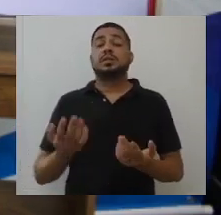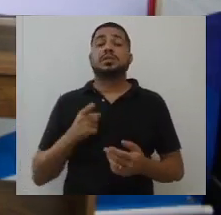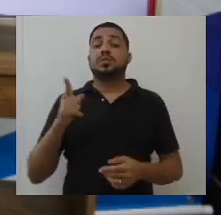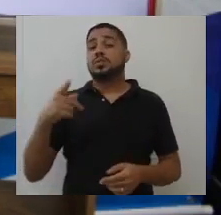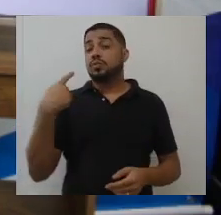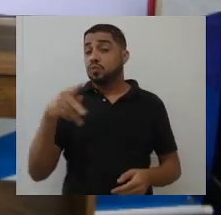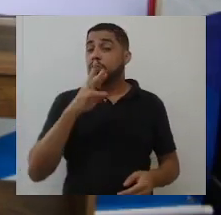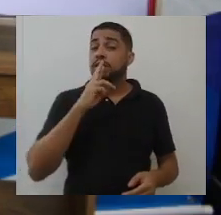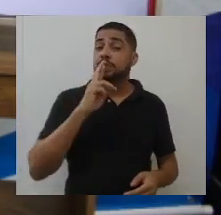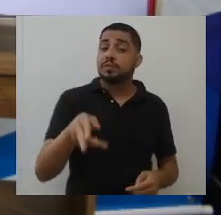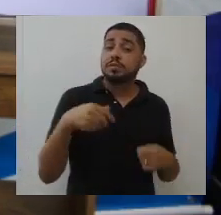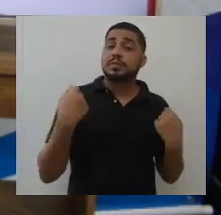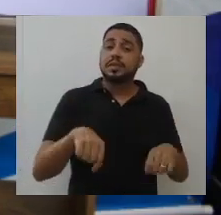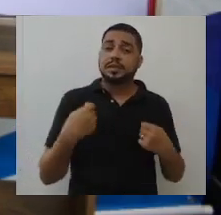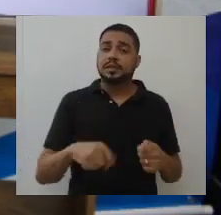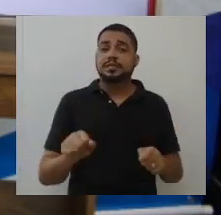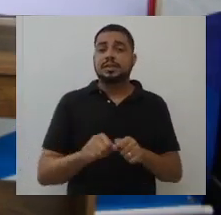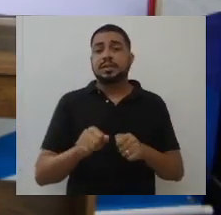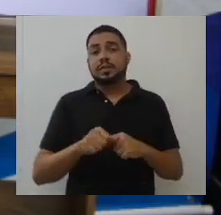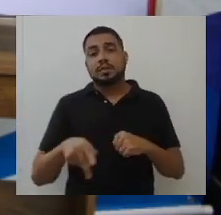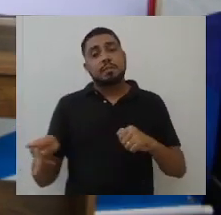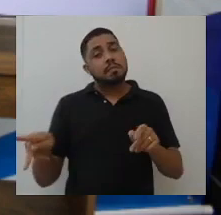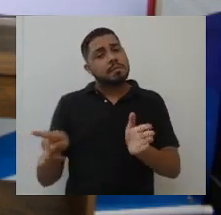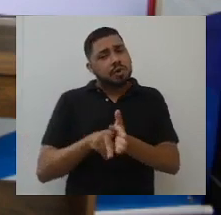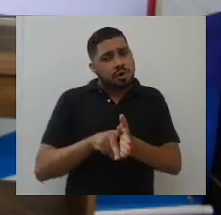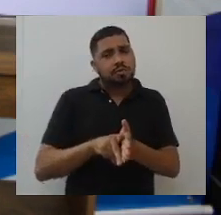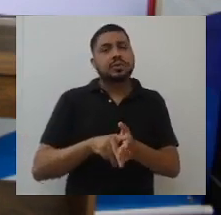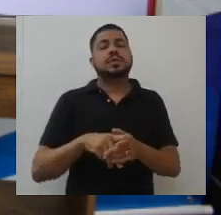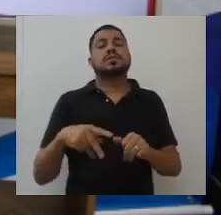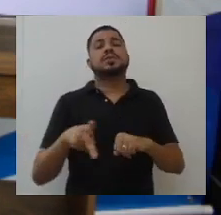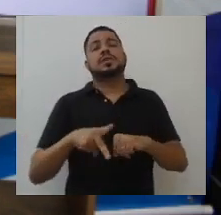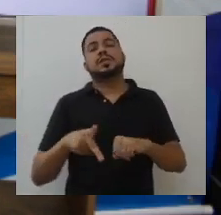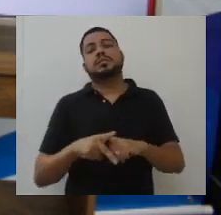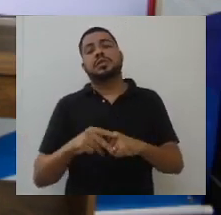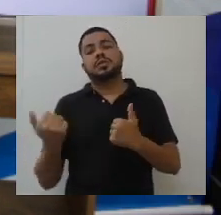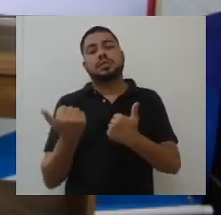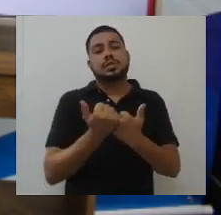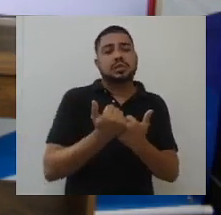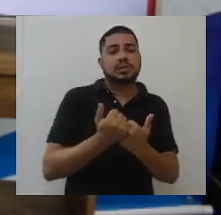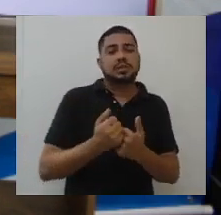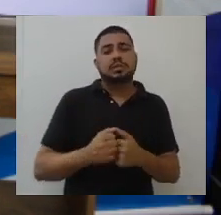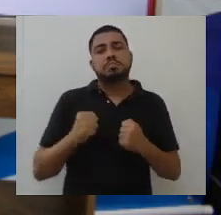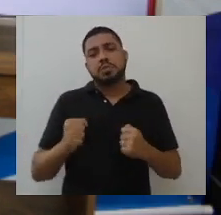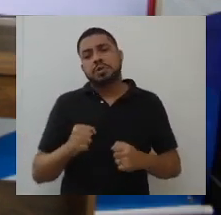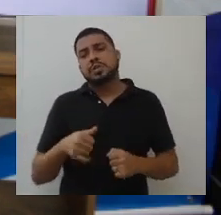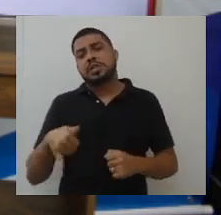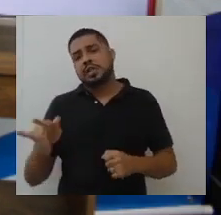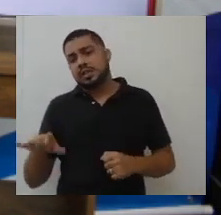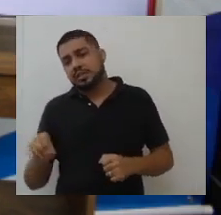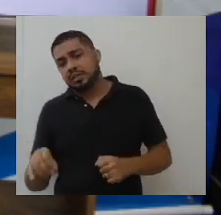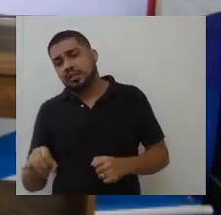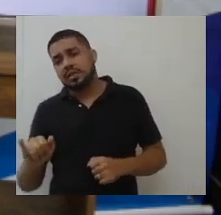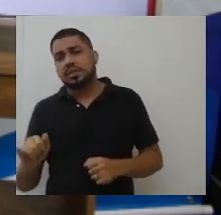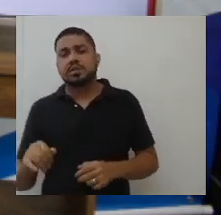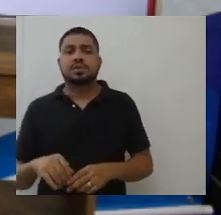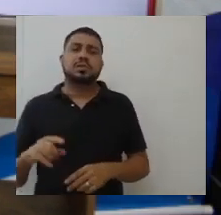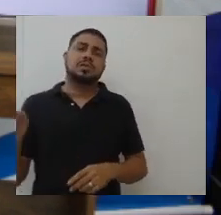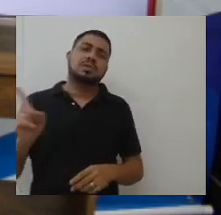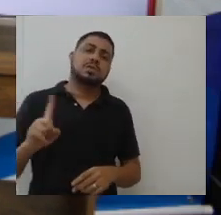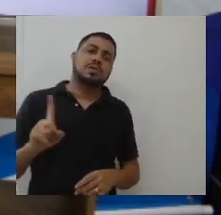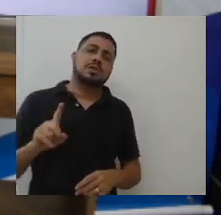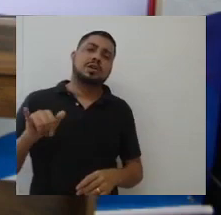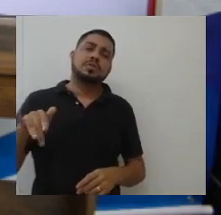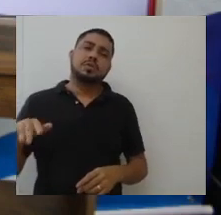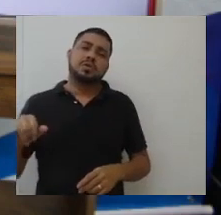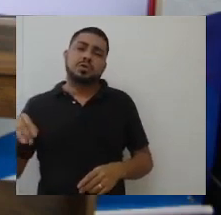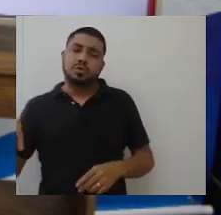vai ter que ser feita utilizando esse próprio verbo auxiliar. Você pode responder se for afirmativo, yes, I will, ou se for negativo, você pode dizer no, I will